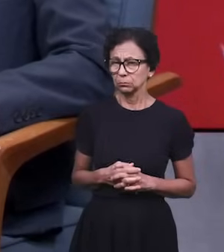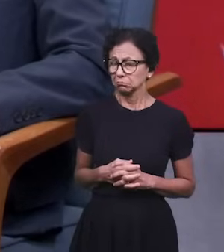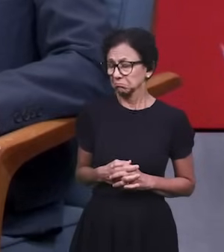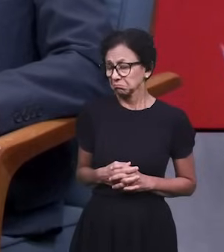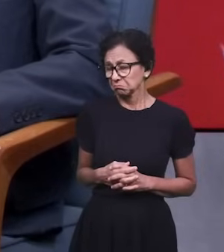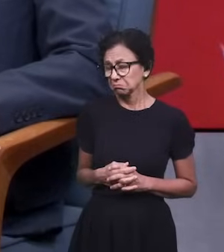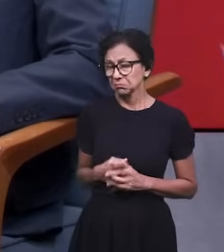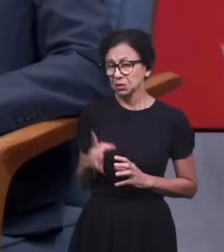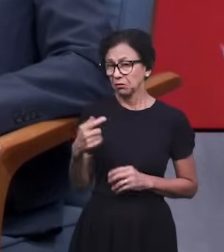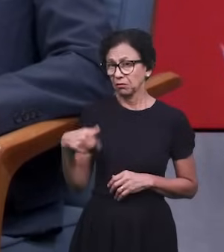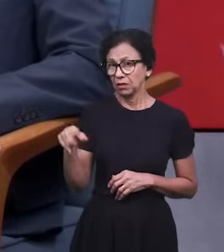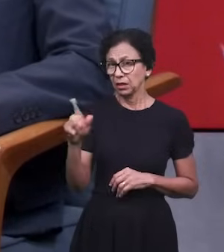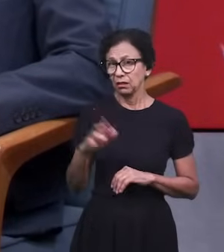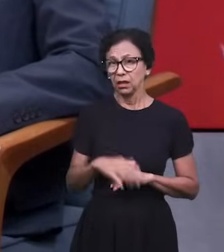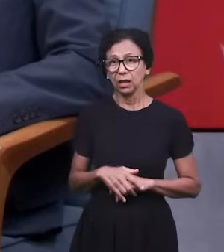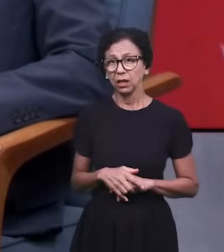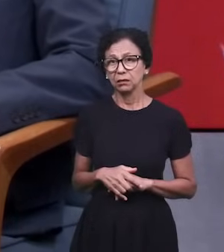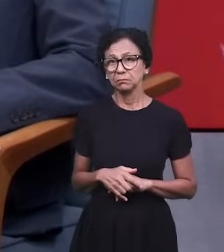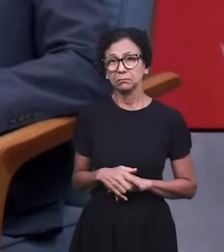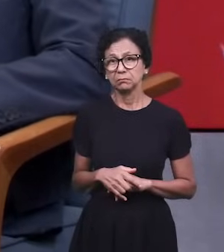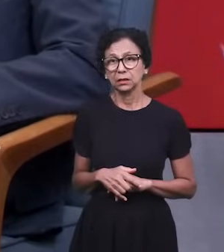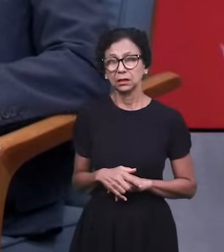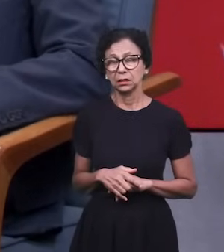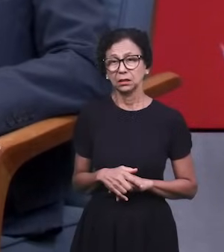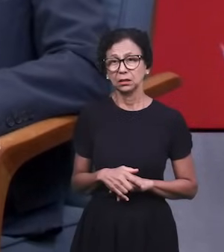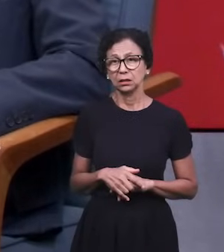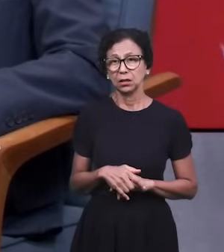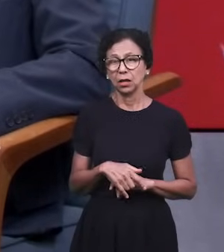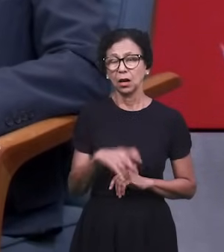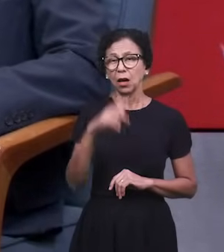7 vezes no rio. E Naamã